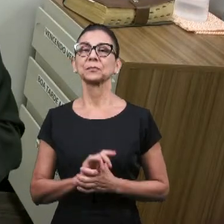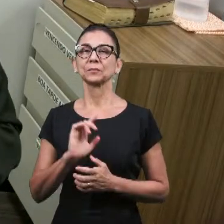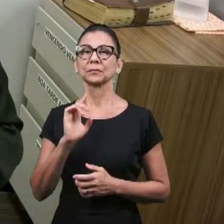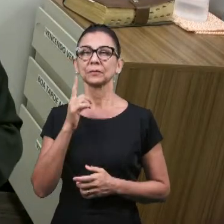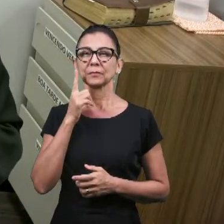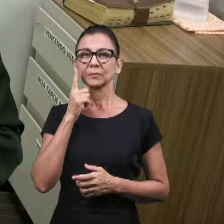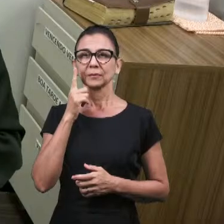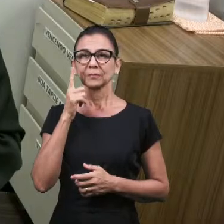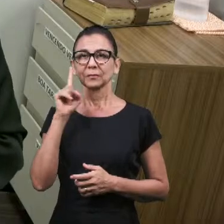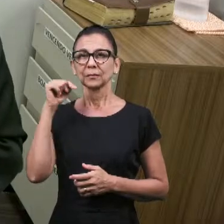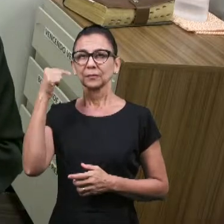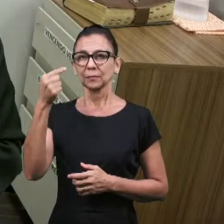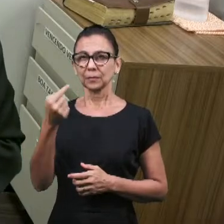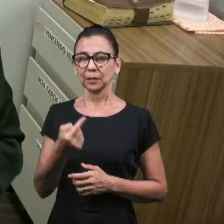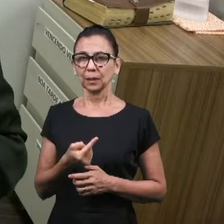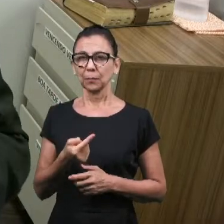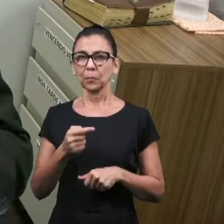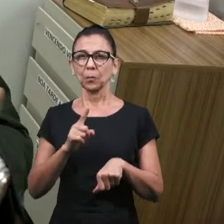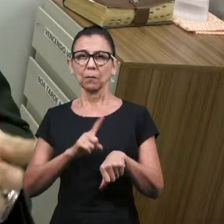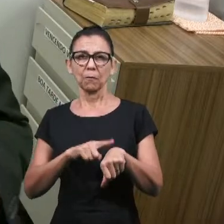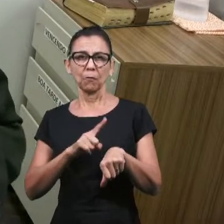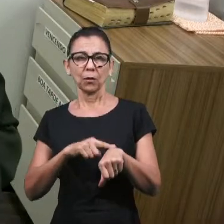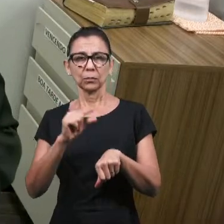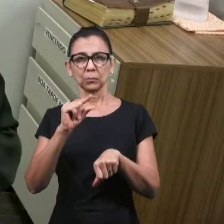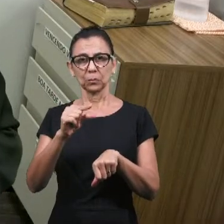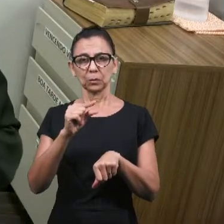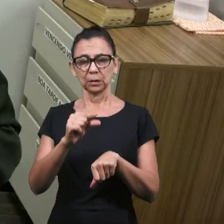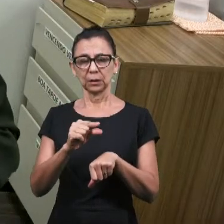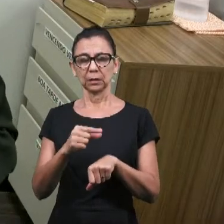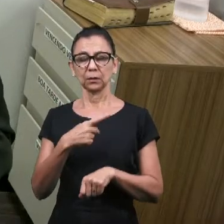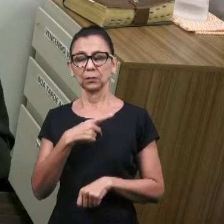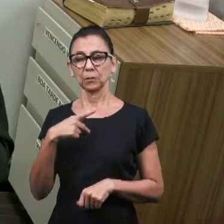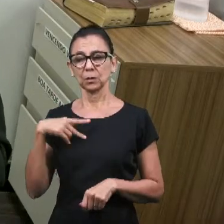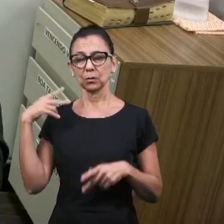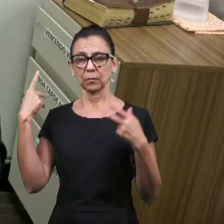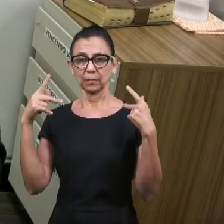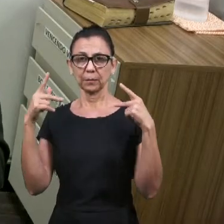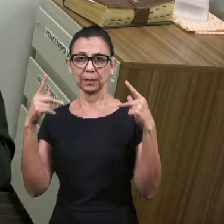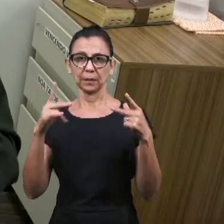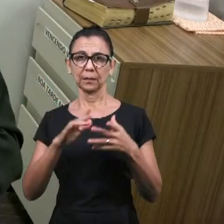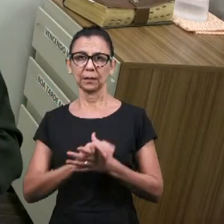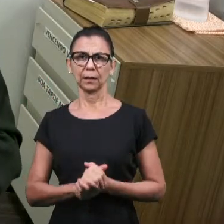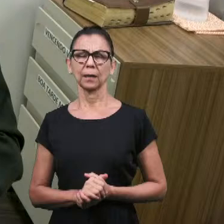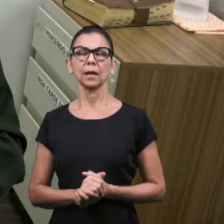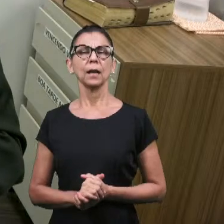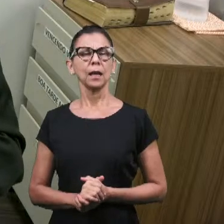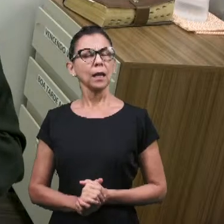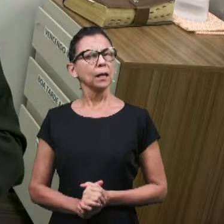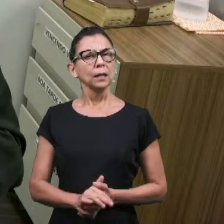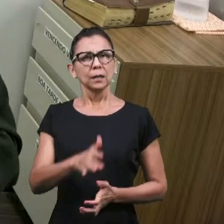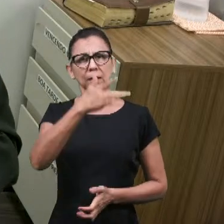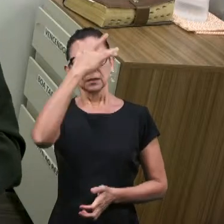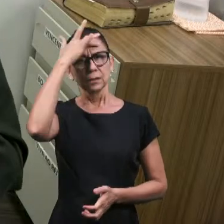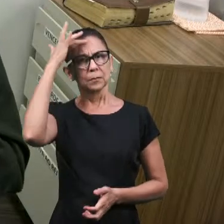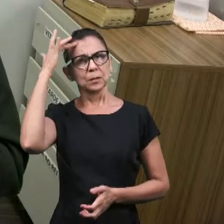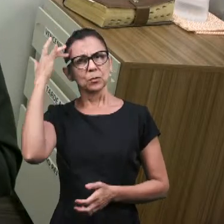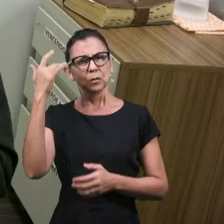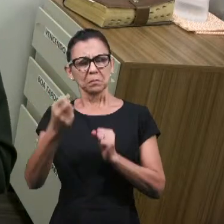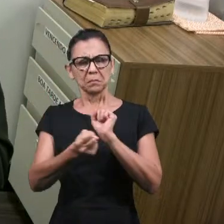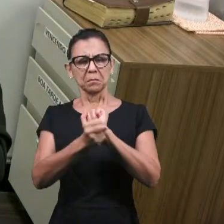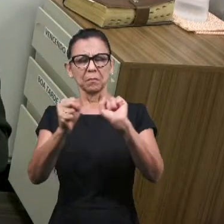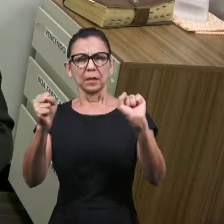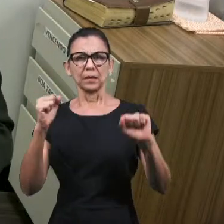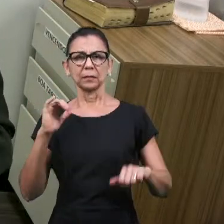do Senhor será pregada o culto será conduzido pelo nosso querido Pastor Marcelo Guilherme que vidas possam ser alcançados poradas Libertas e salvas